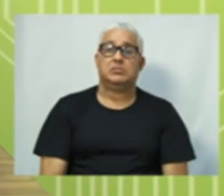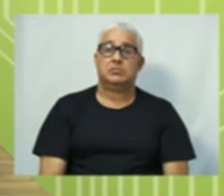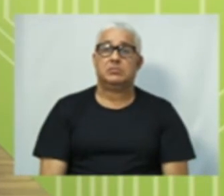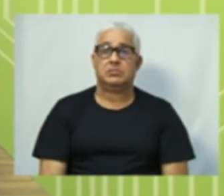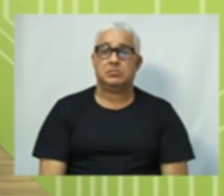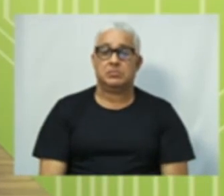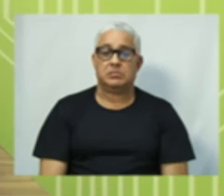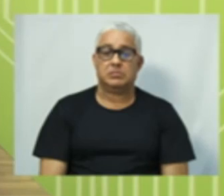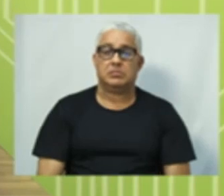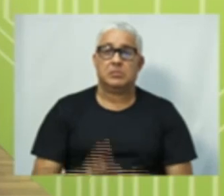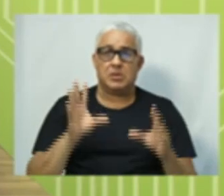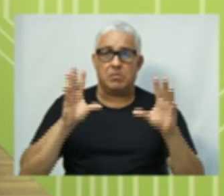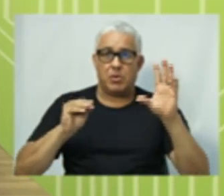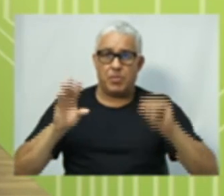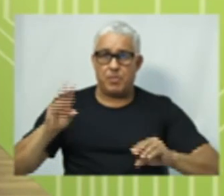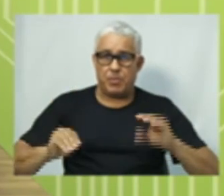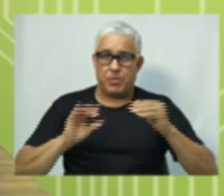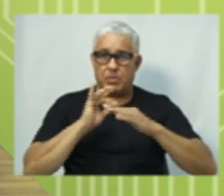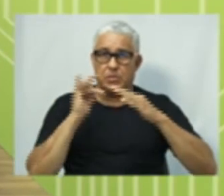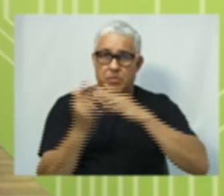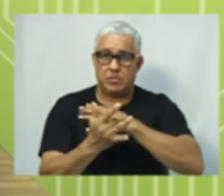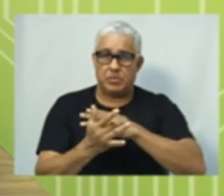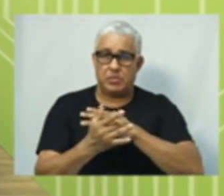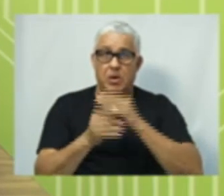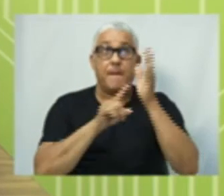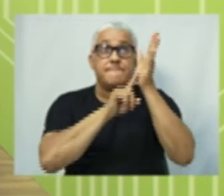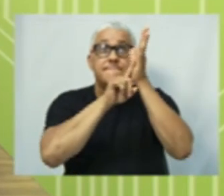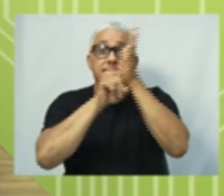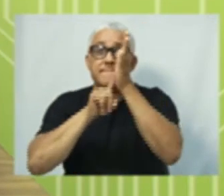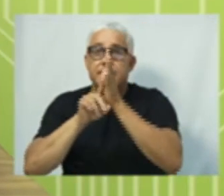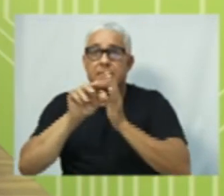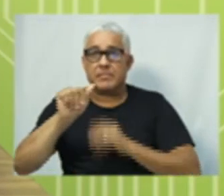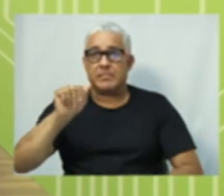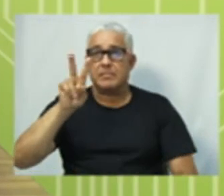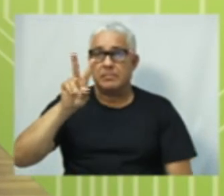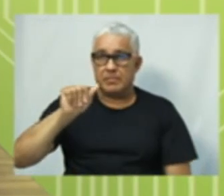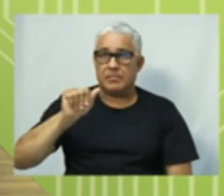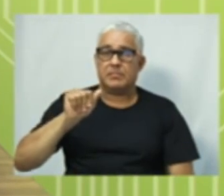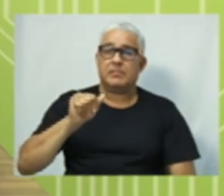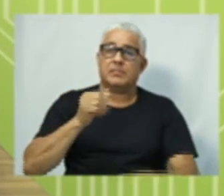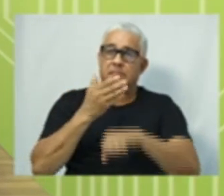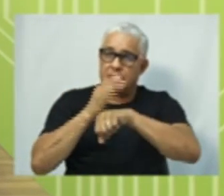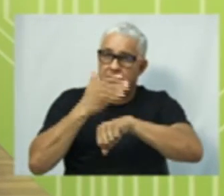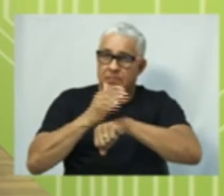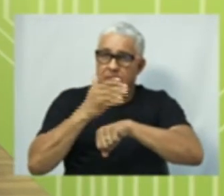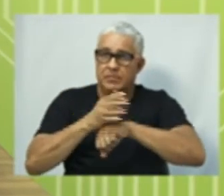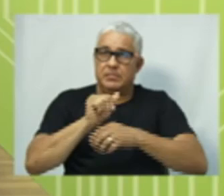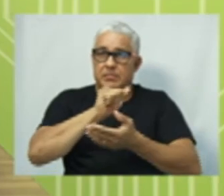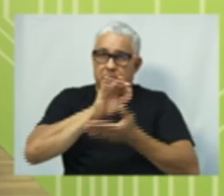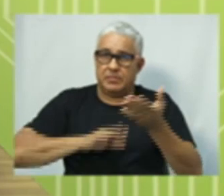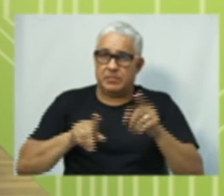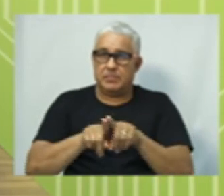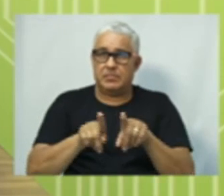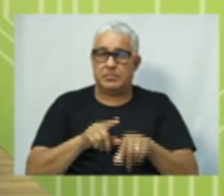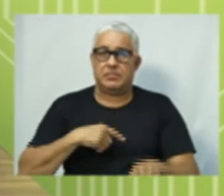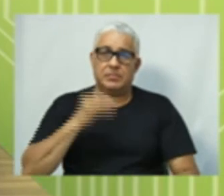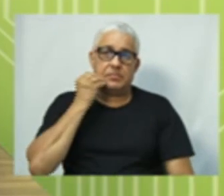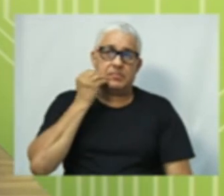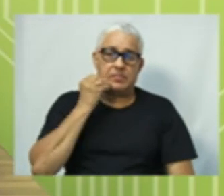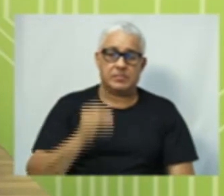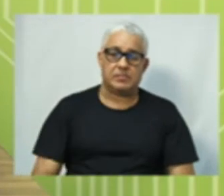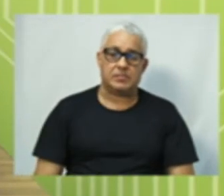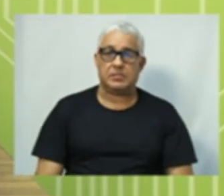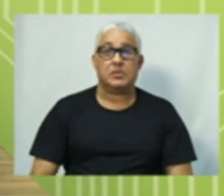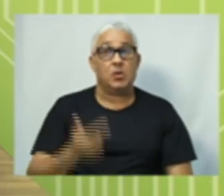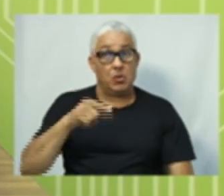suas ferramentas lá de rede social e olhe lá, entre lá no AVA, faça a sua tarefa, faça a tarefa que tem oportunidade, olha,